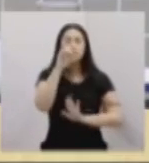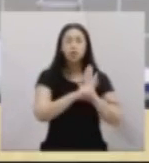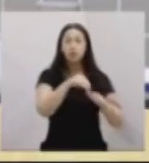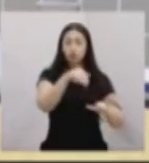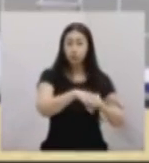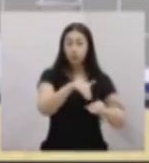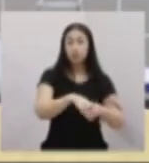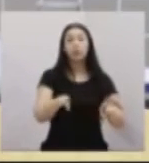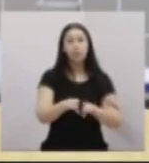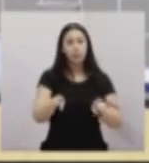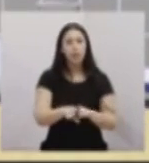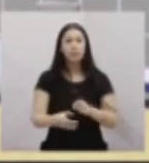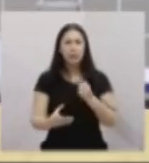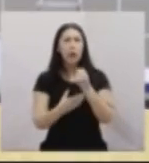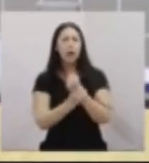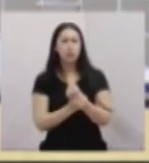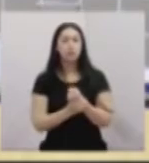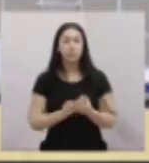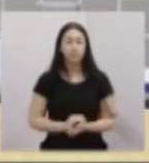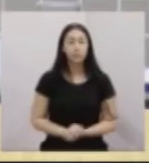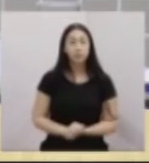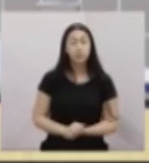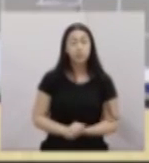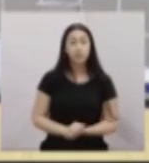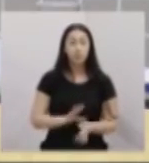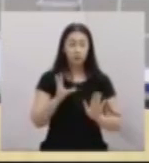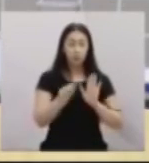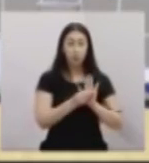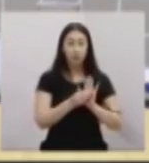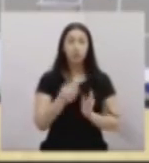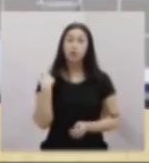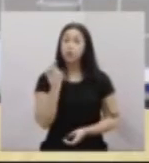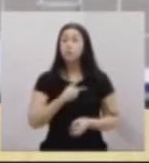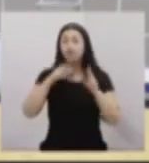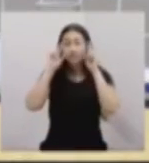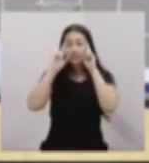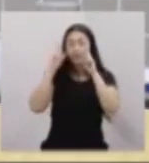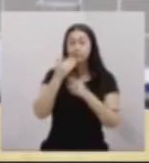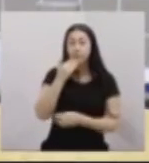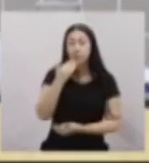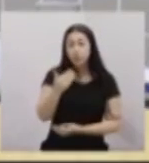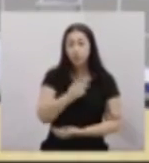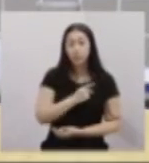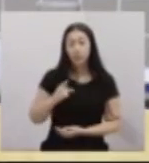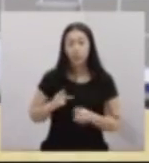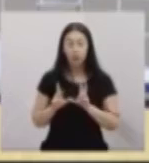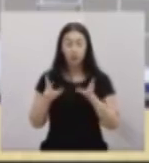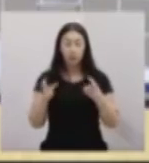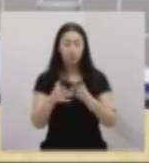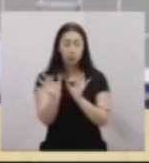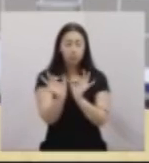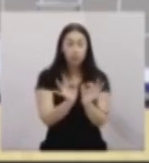também garante a isonomia da democracia brasileira. Feito esse registro, respeitosamente requeremos à presença dessa casa que